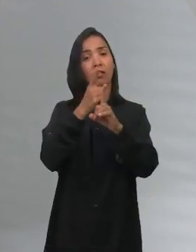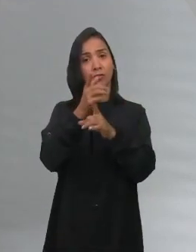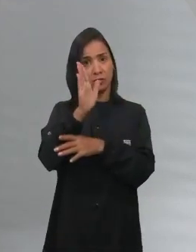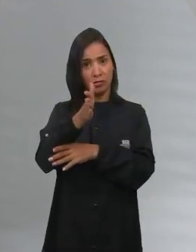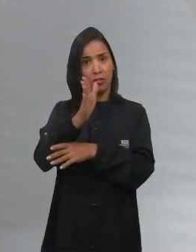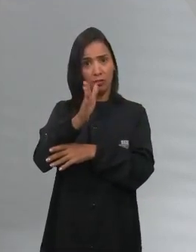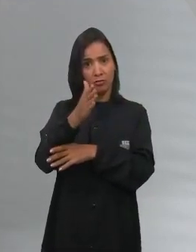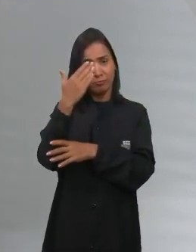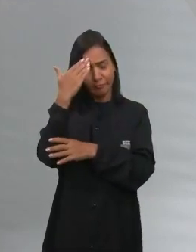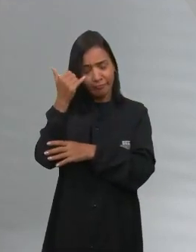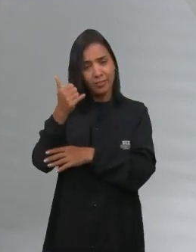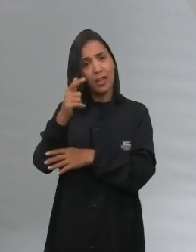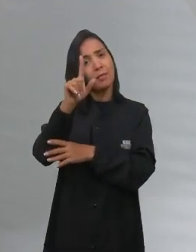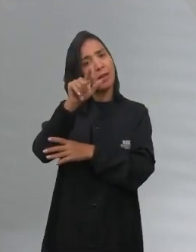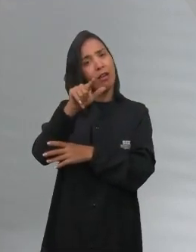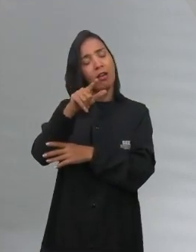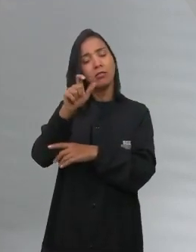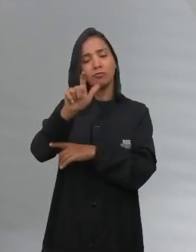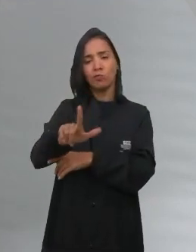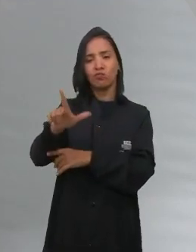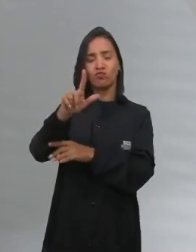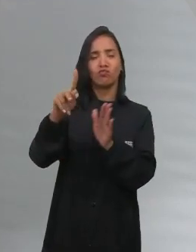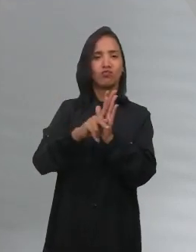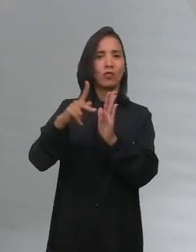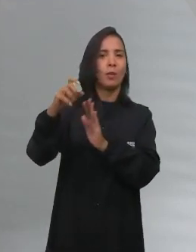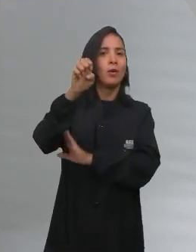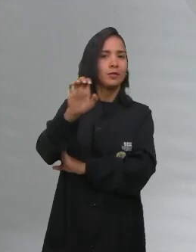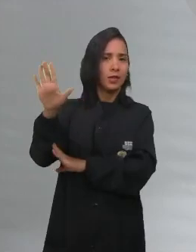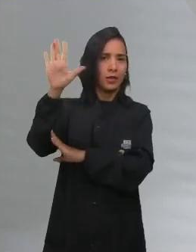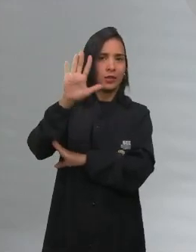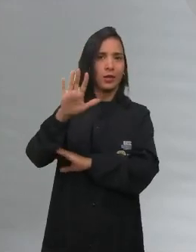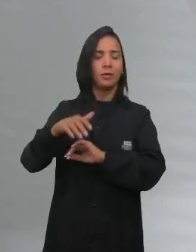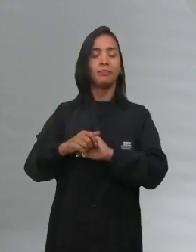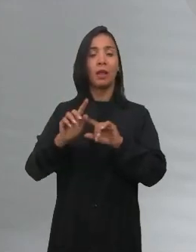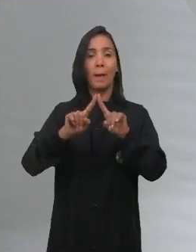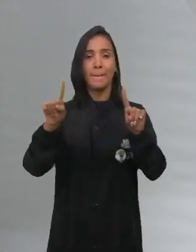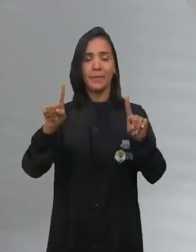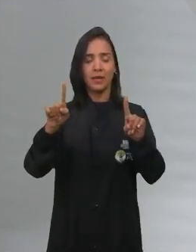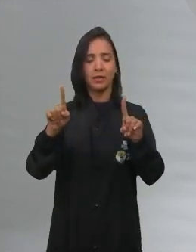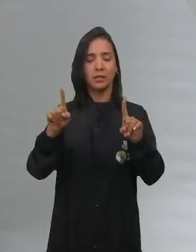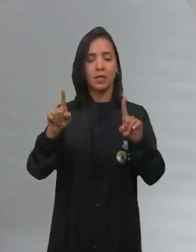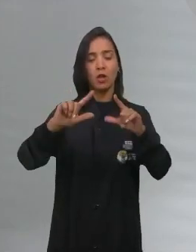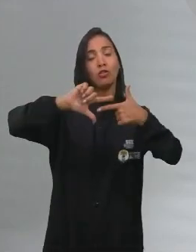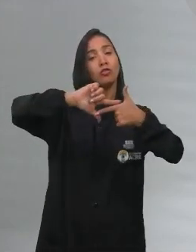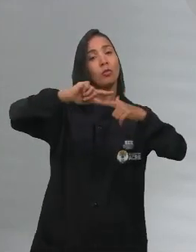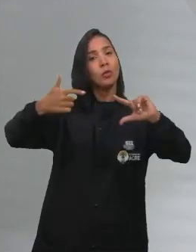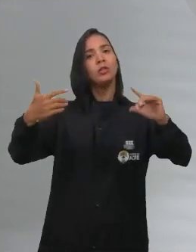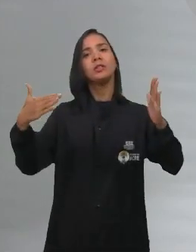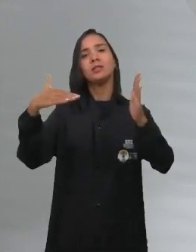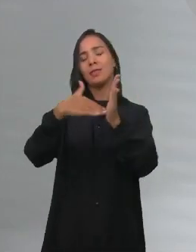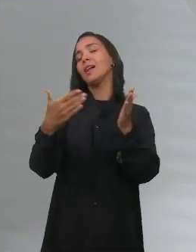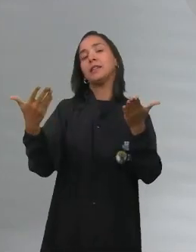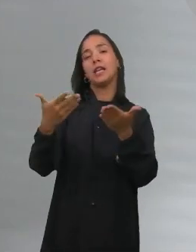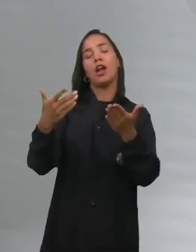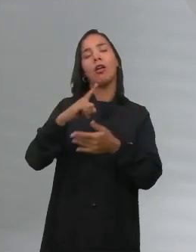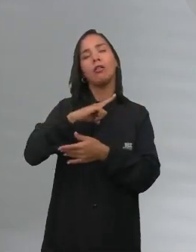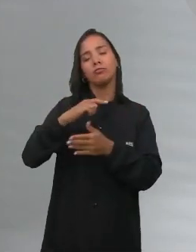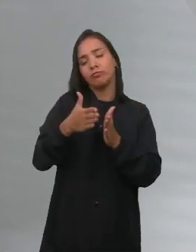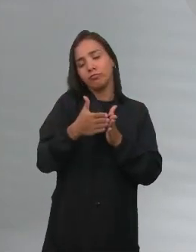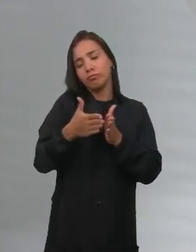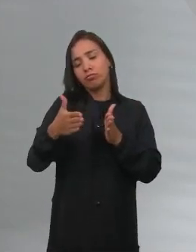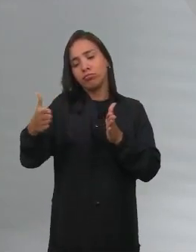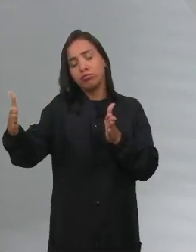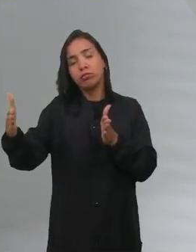1836 até, né, a atualidade, o contemporâneo, nós temos aí a era nacional. E dependendo